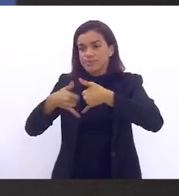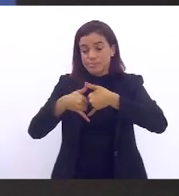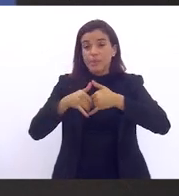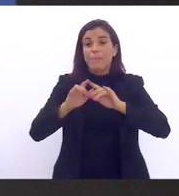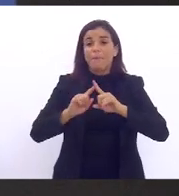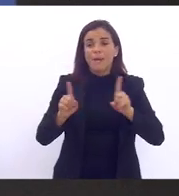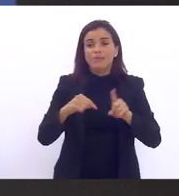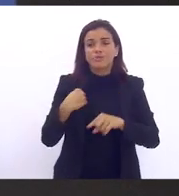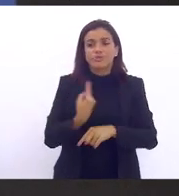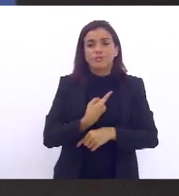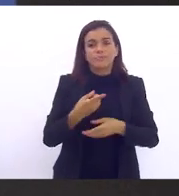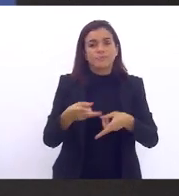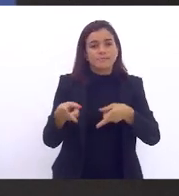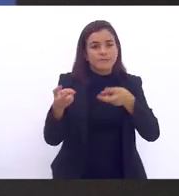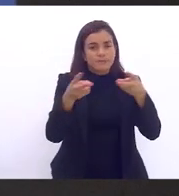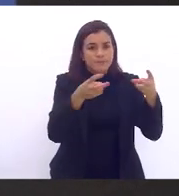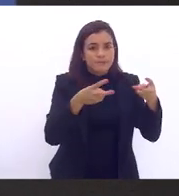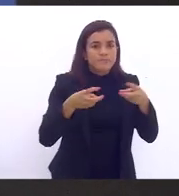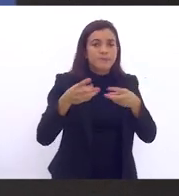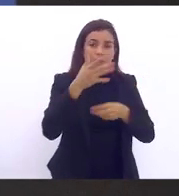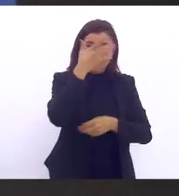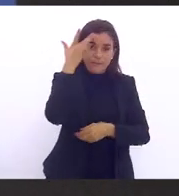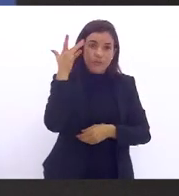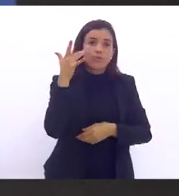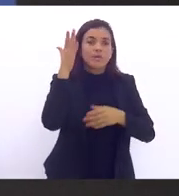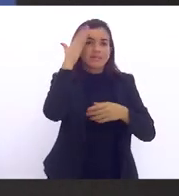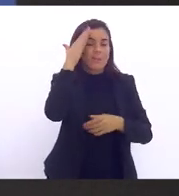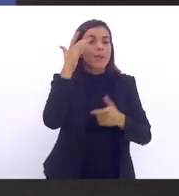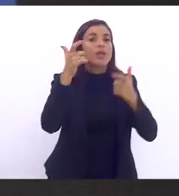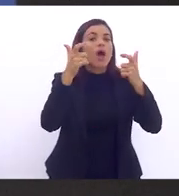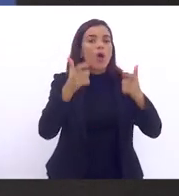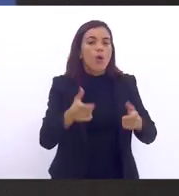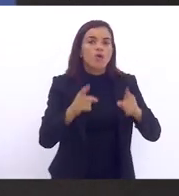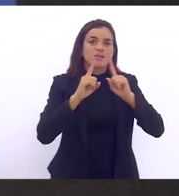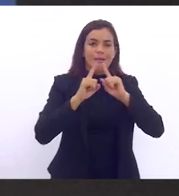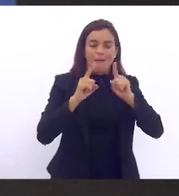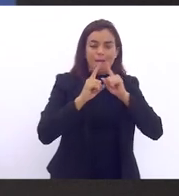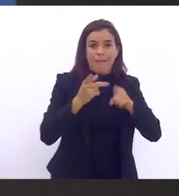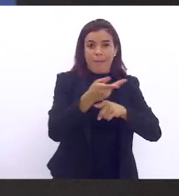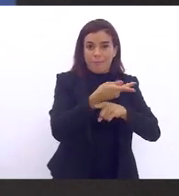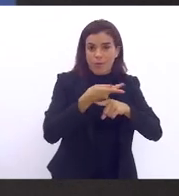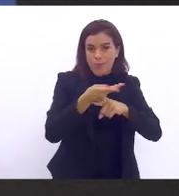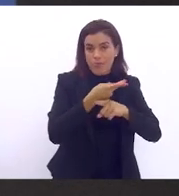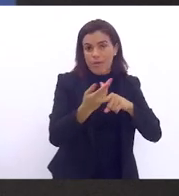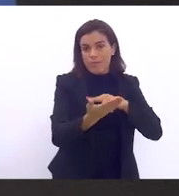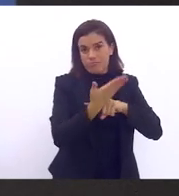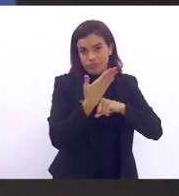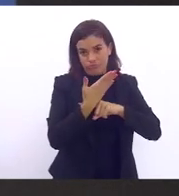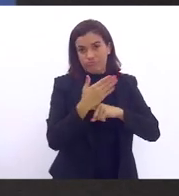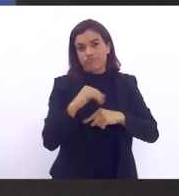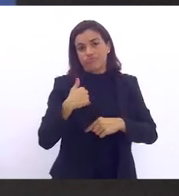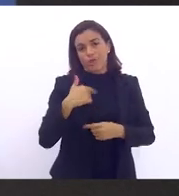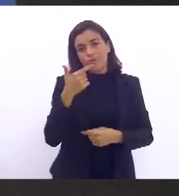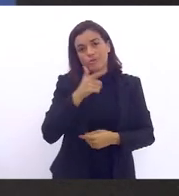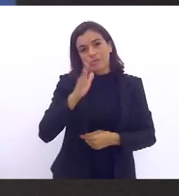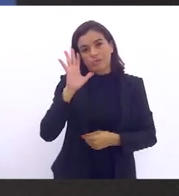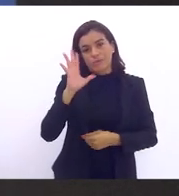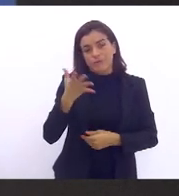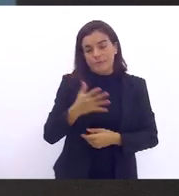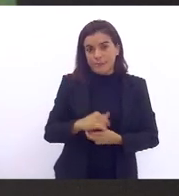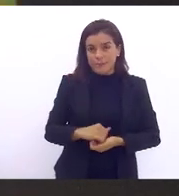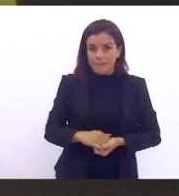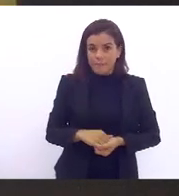mas a gente percebe que as pessoas estão sabendo onde recorrer e estão sendo atendidas e e e a gente tá conseguindo sanar todos os problemas que estão